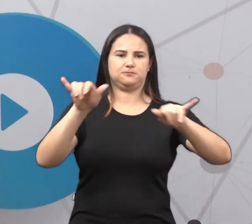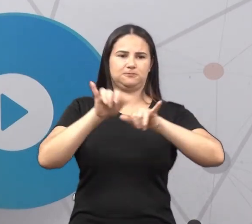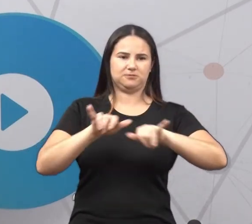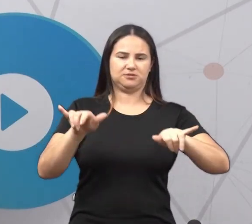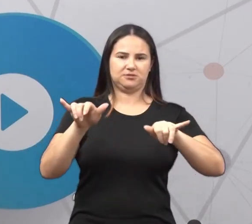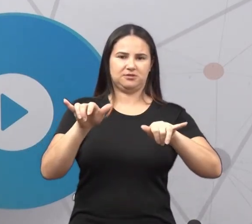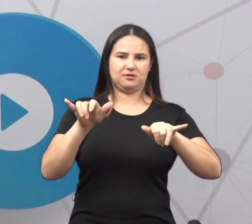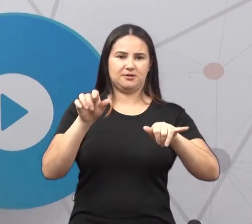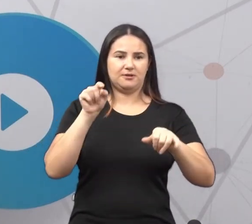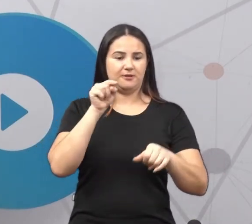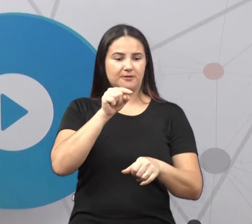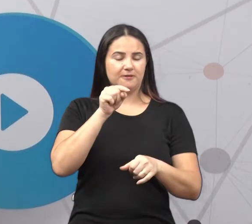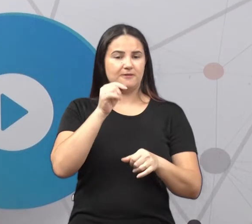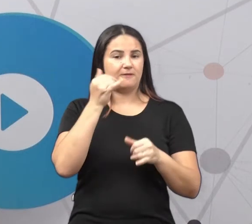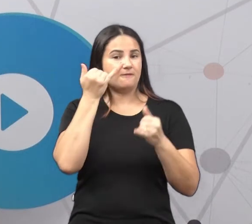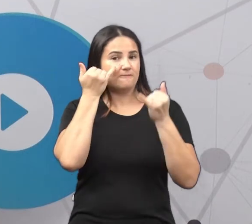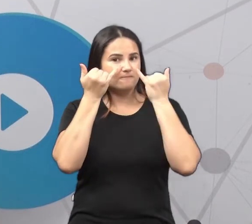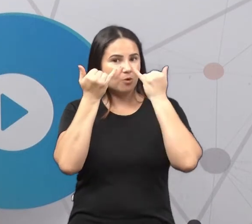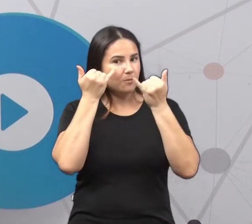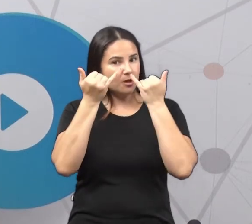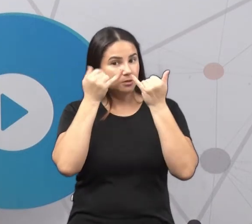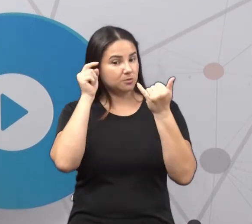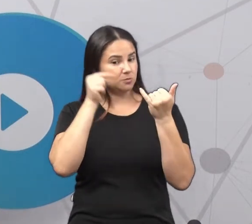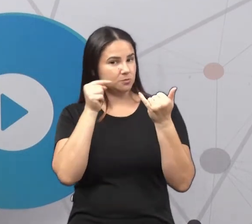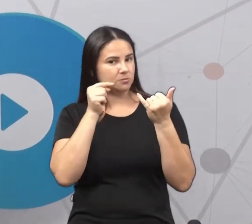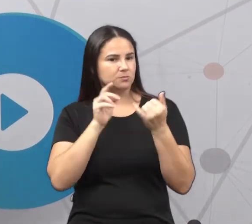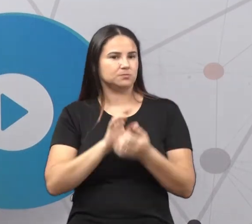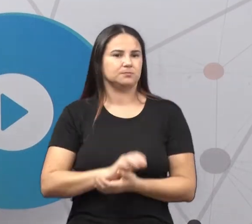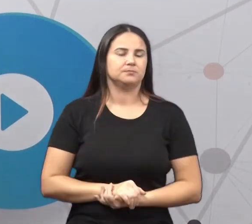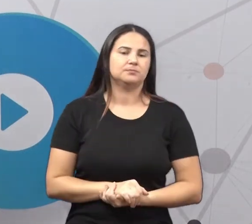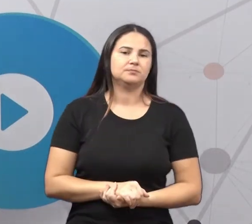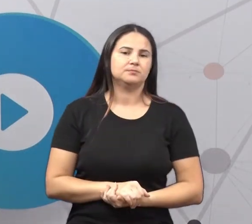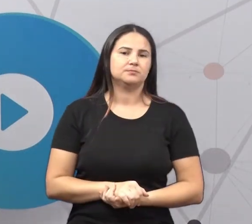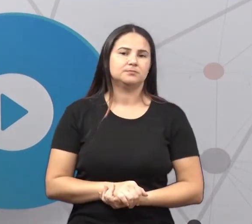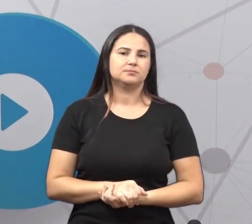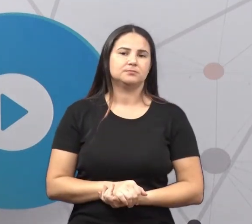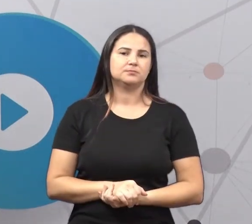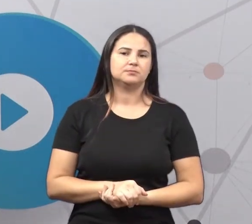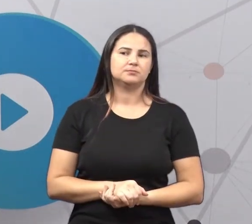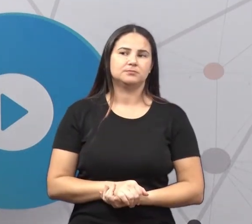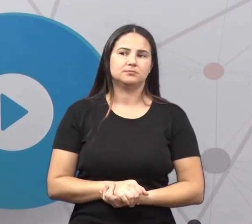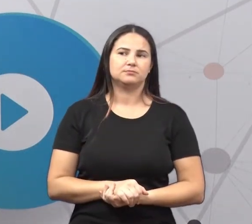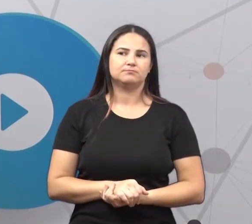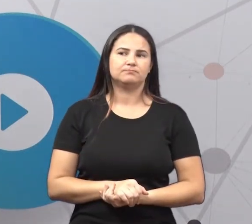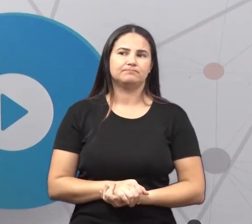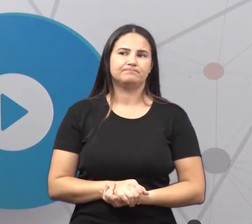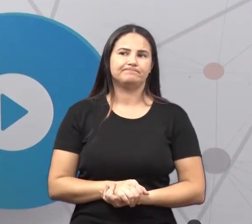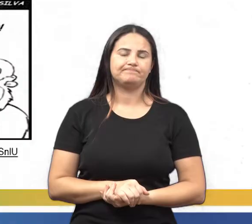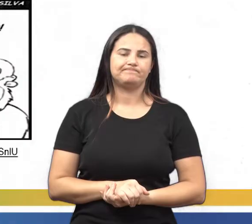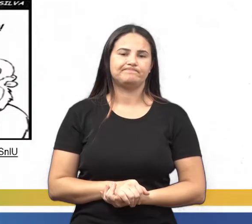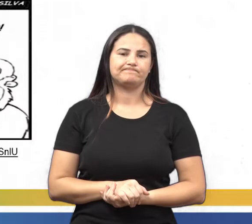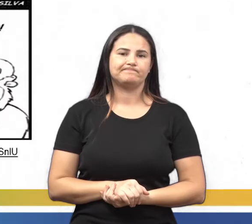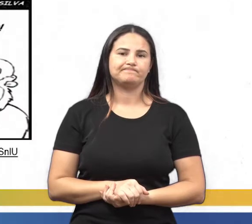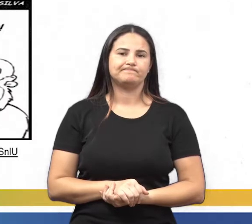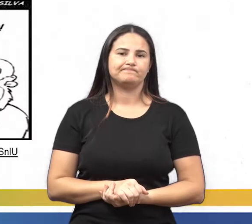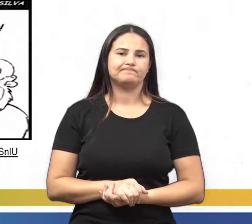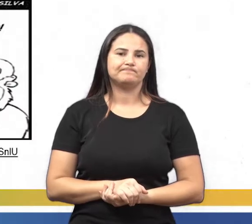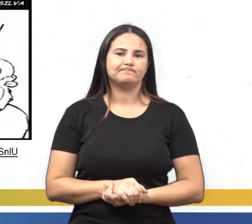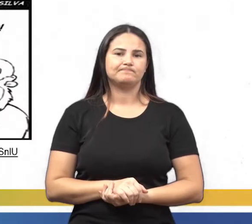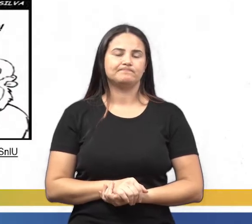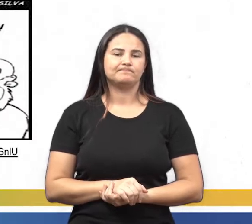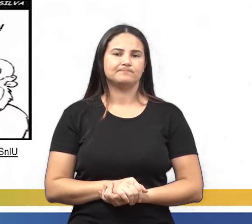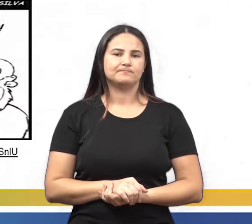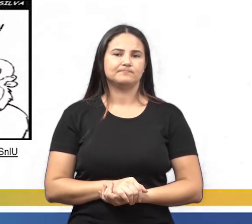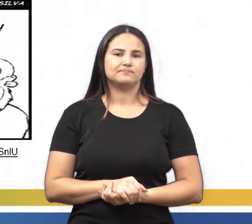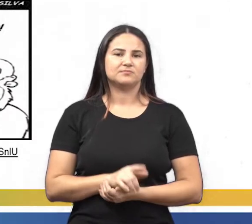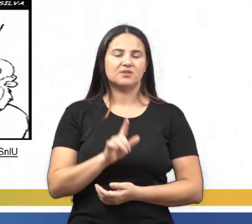predomina a função informativa, ok? Vamos acompanhar no próximo, aqui na tela, a próxima função